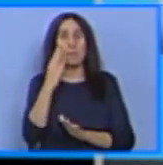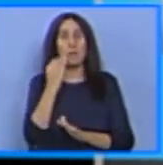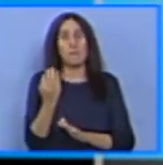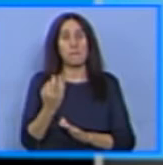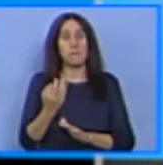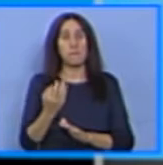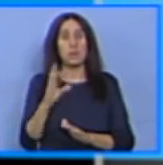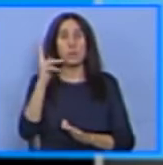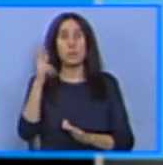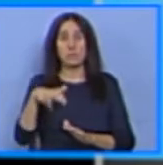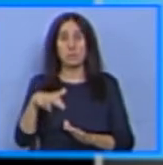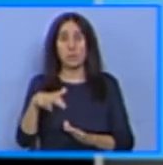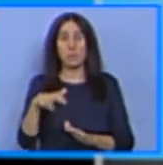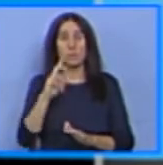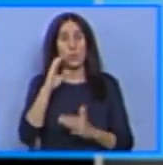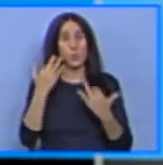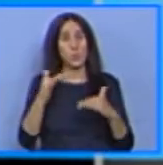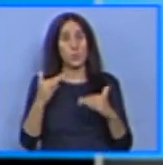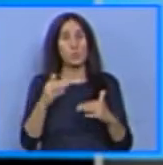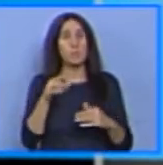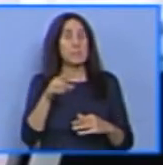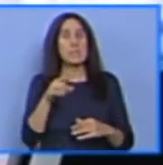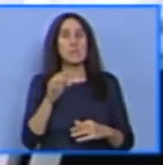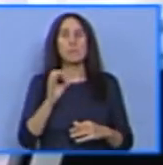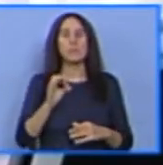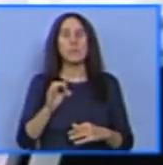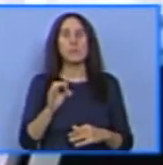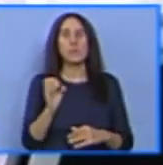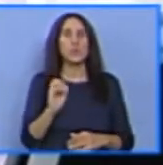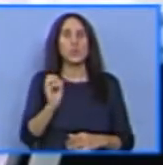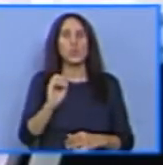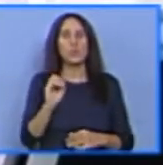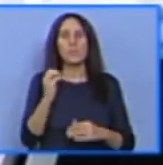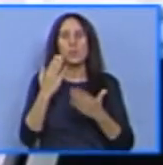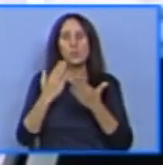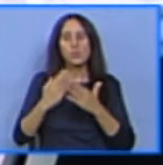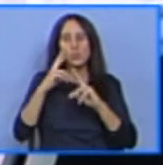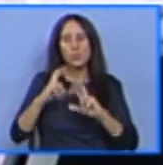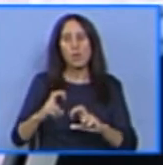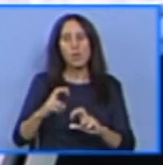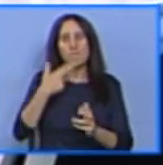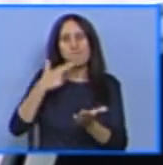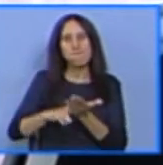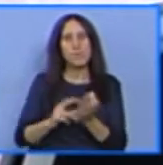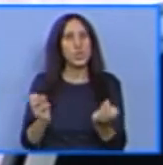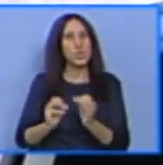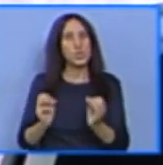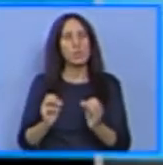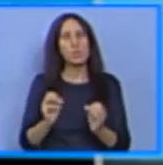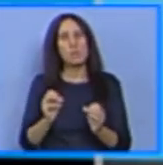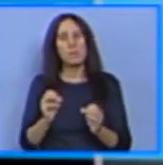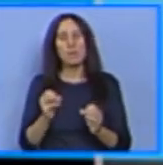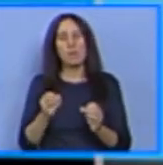era um acontecimento com enorme importância e que não era devidamente estudado e até devidamente também tido em